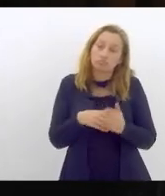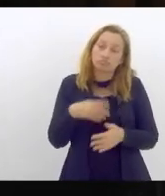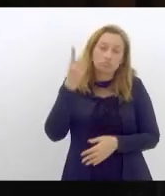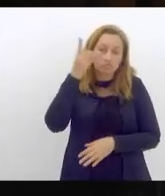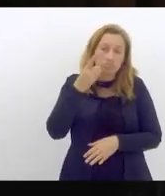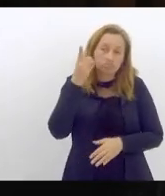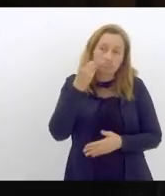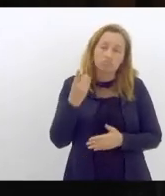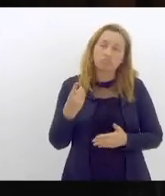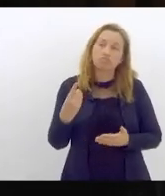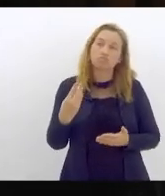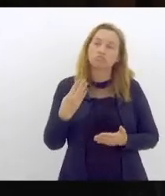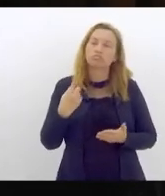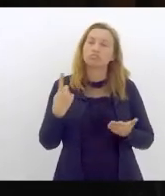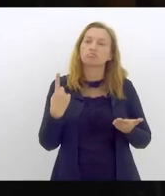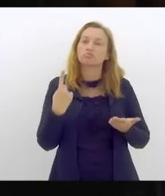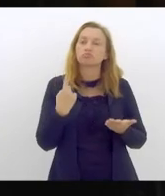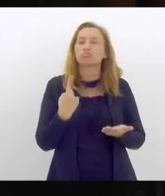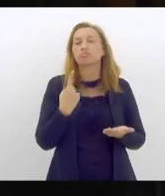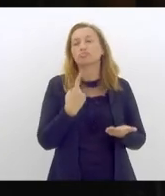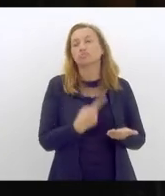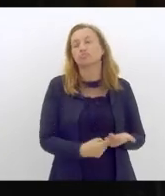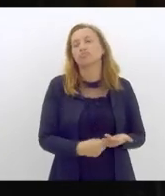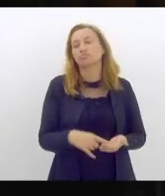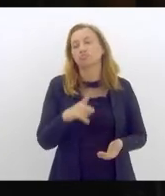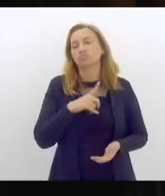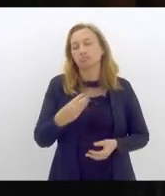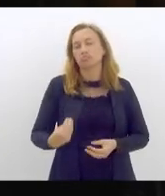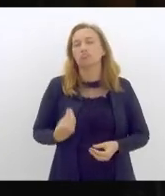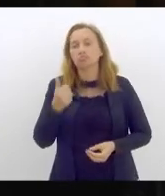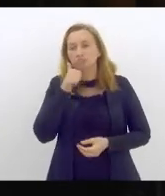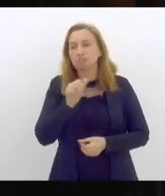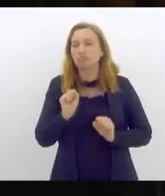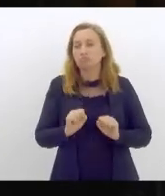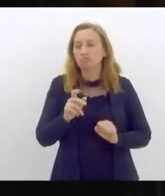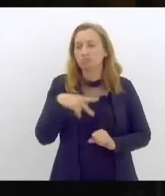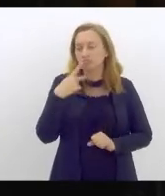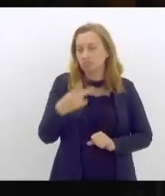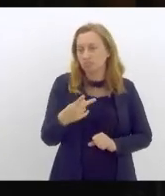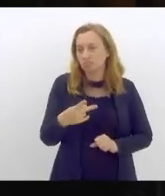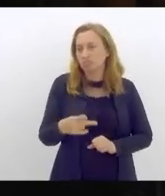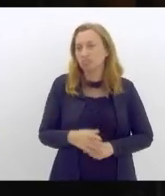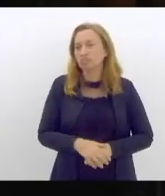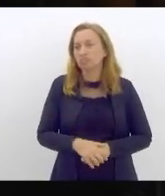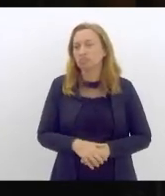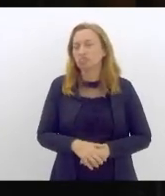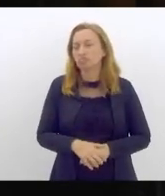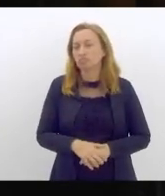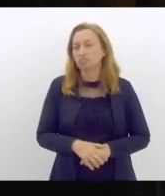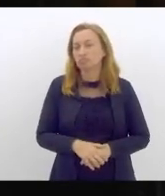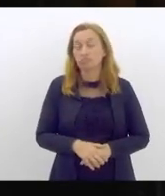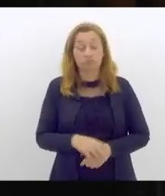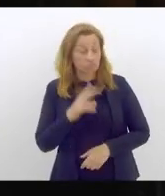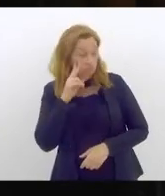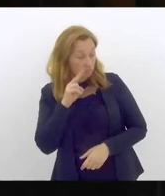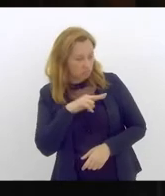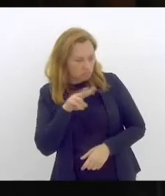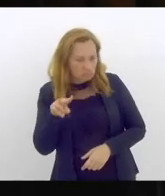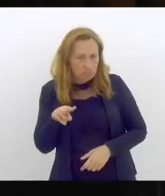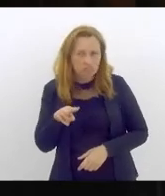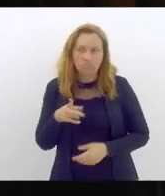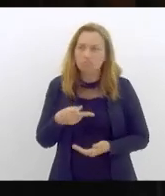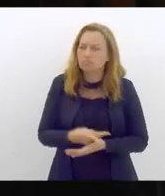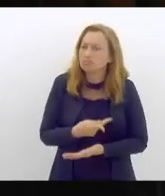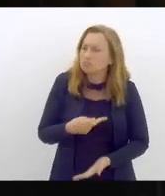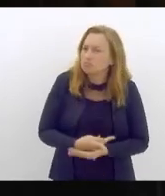comprometem com a vida das mulheres que possam também se pronunciar afinal de contas o que vemos é a